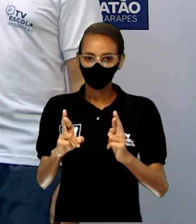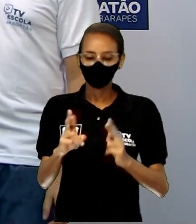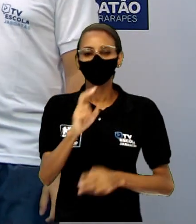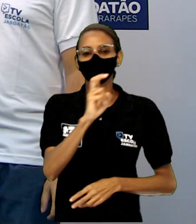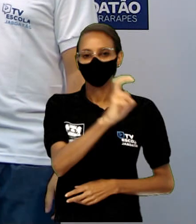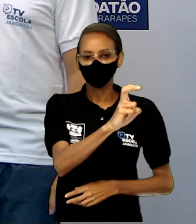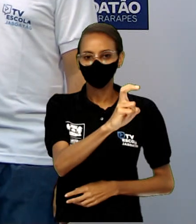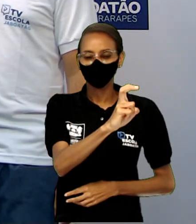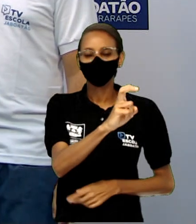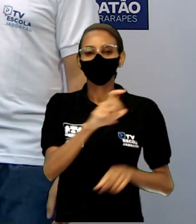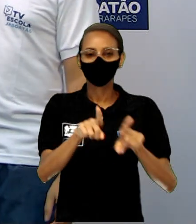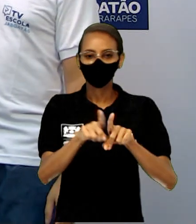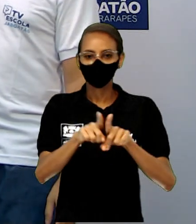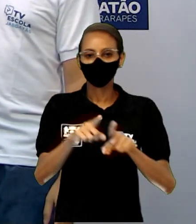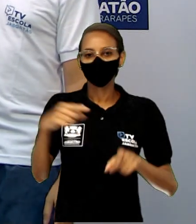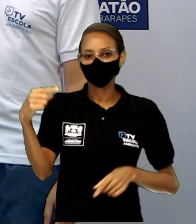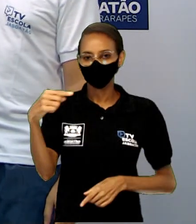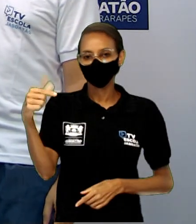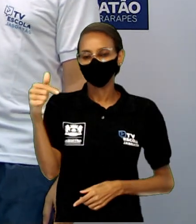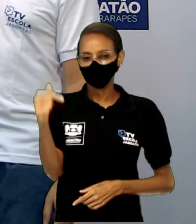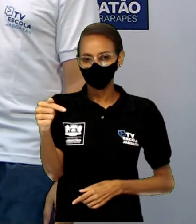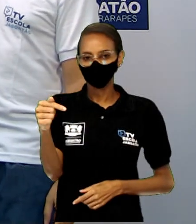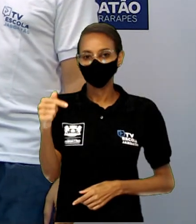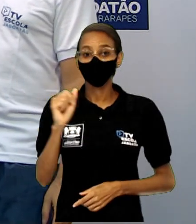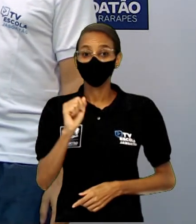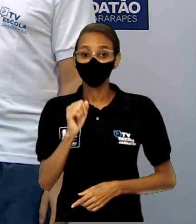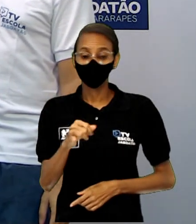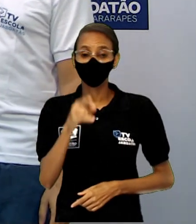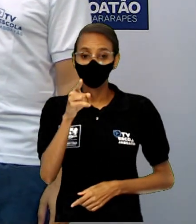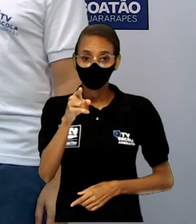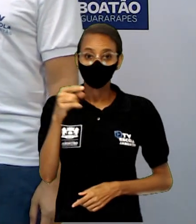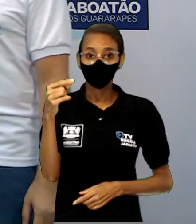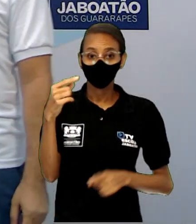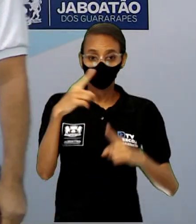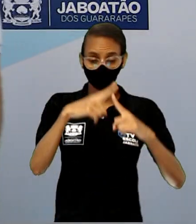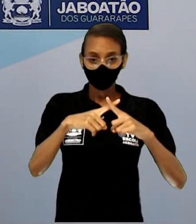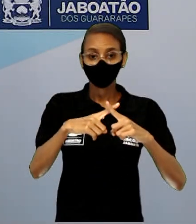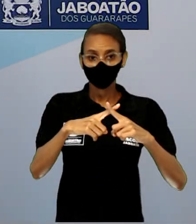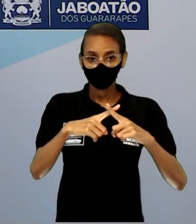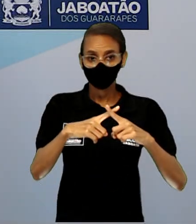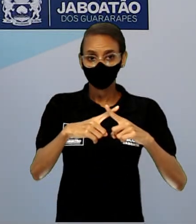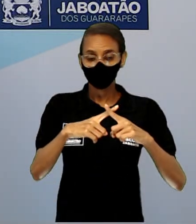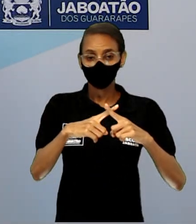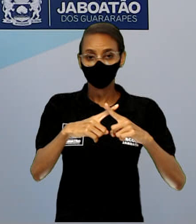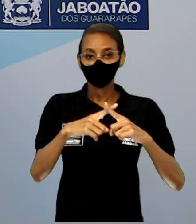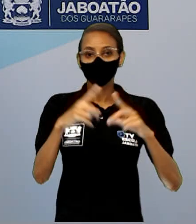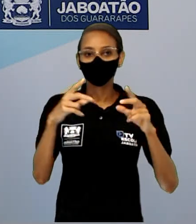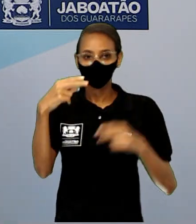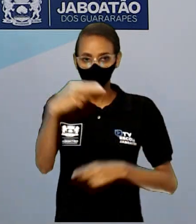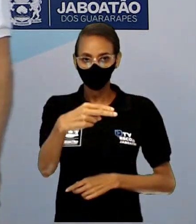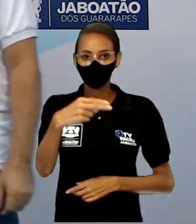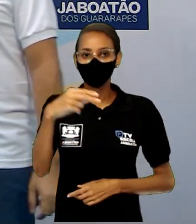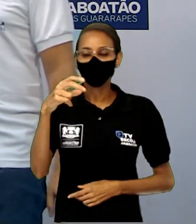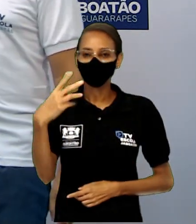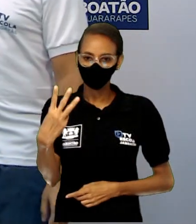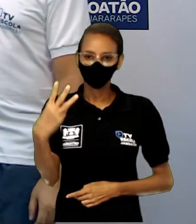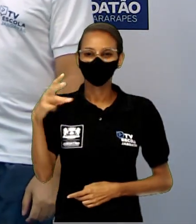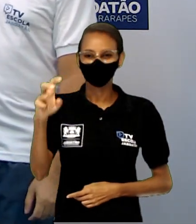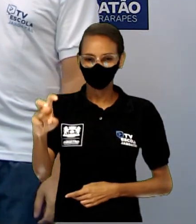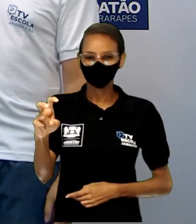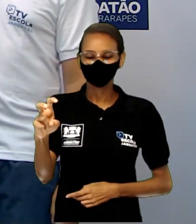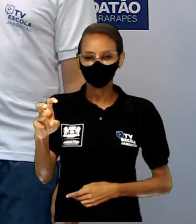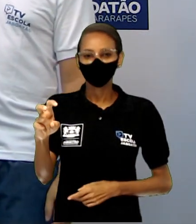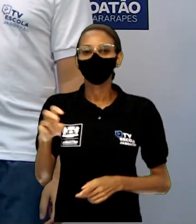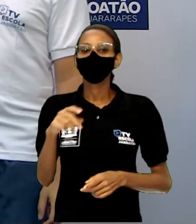aumentado do dobro da mesma quantia, é igual a R$35. Quanto Carlos possui?